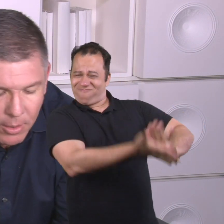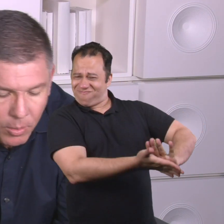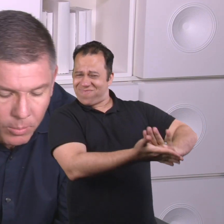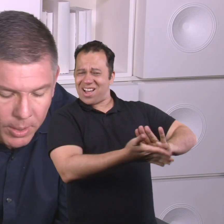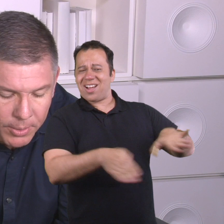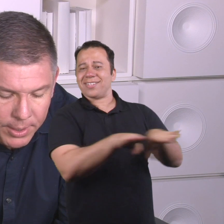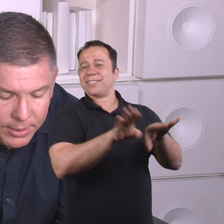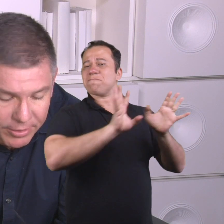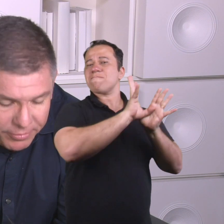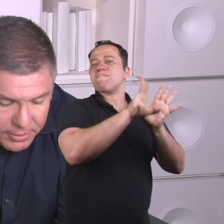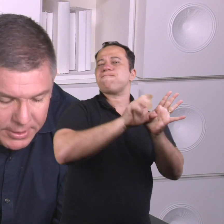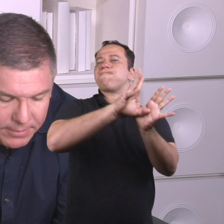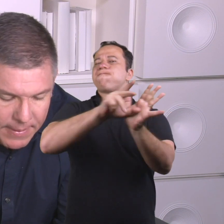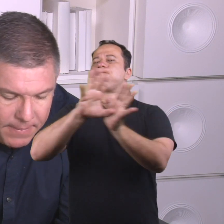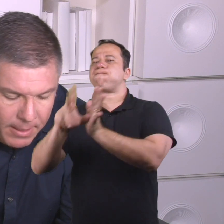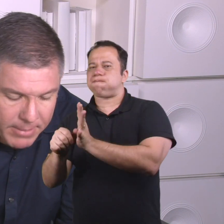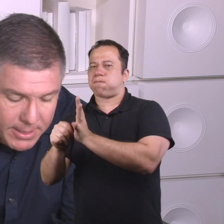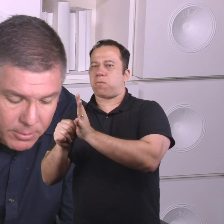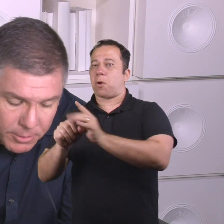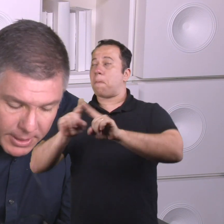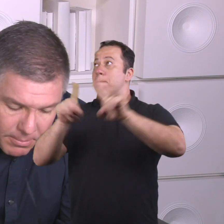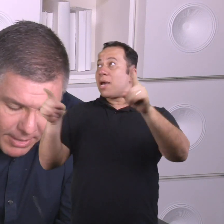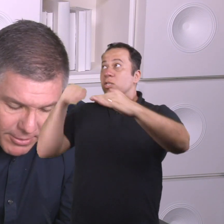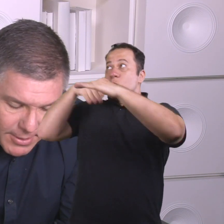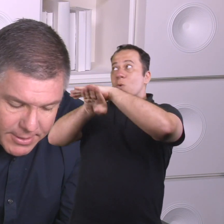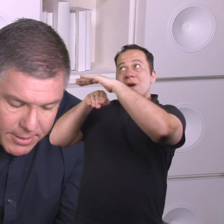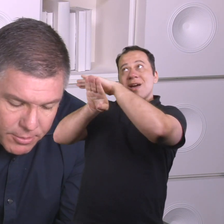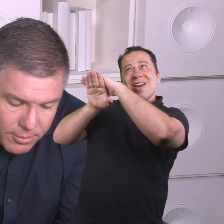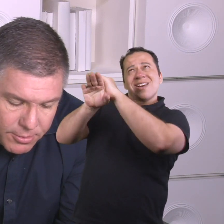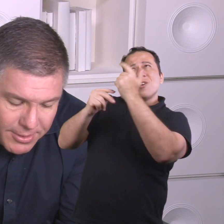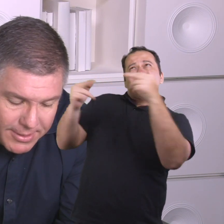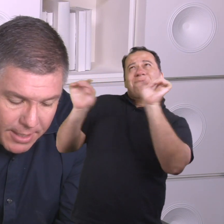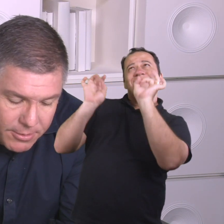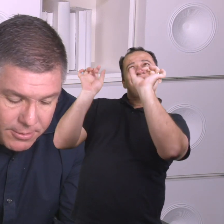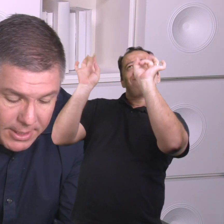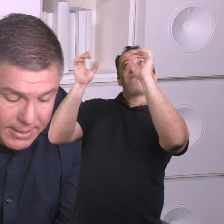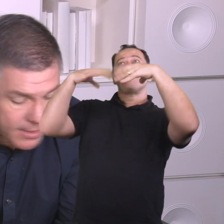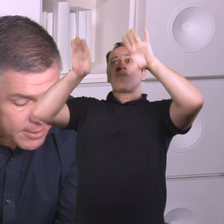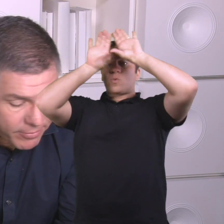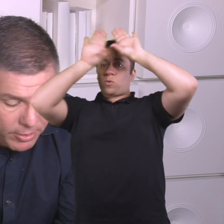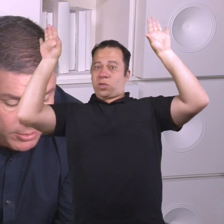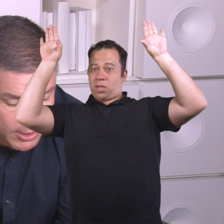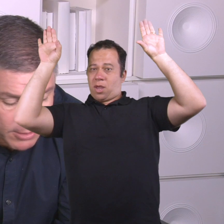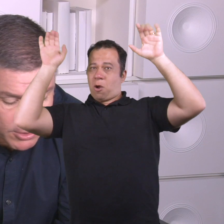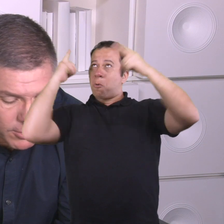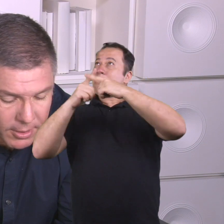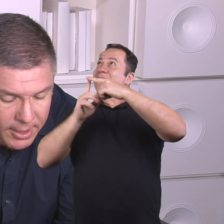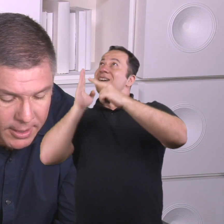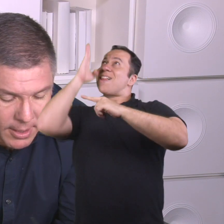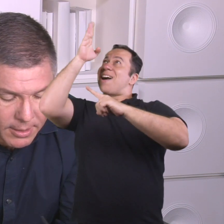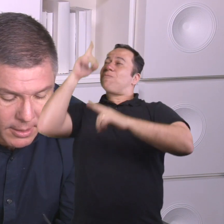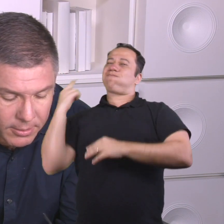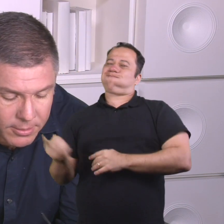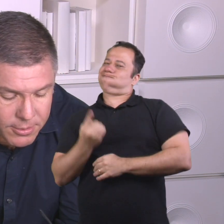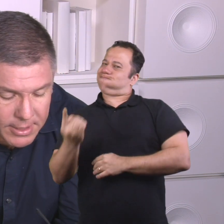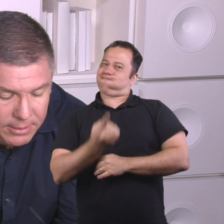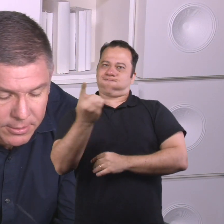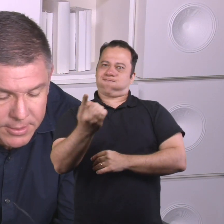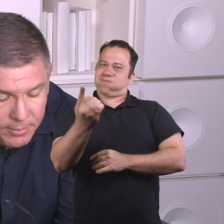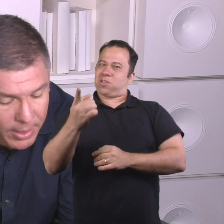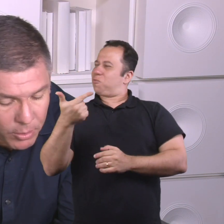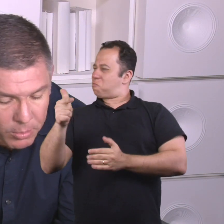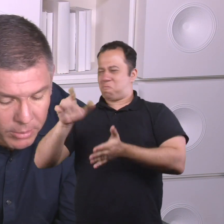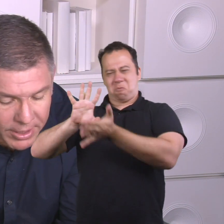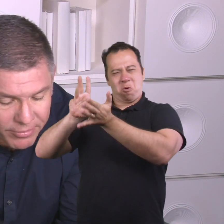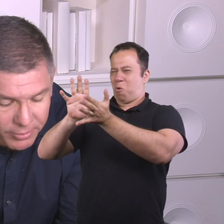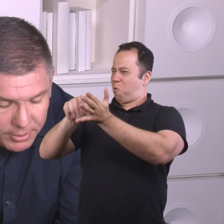ladrões arrombam e furtam, mas acumulem para vocês tesouros nos céus, onde a traça e a ferrugem não destroem e onde os ladrões